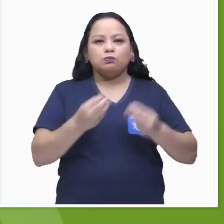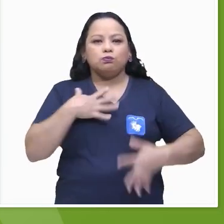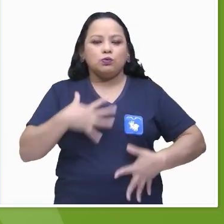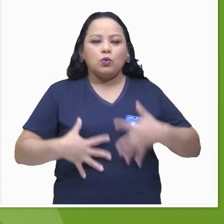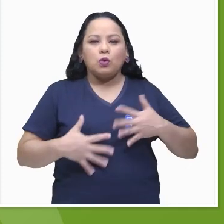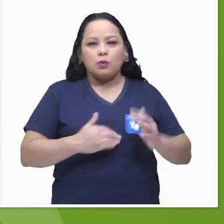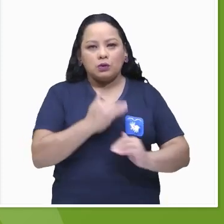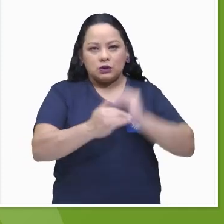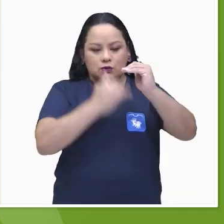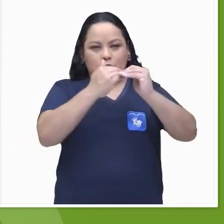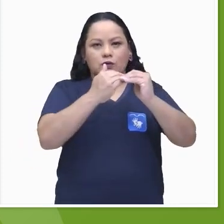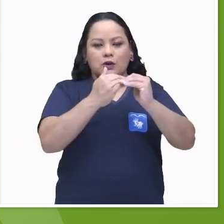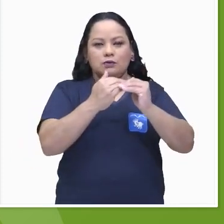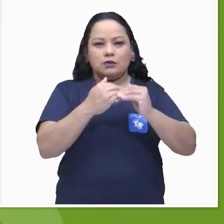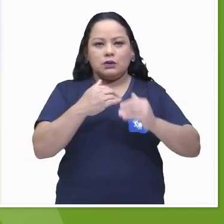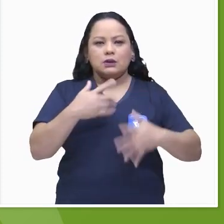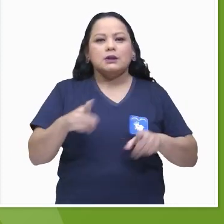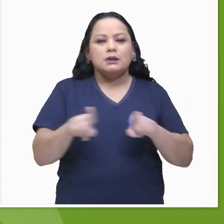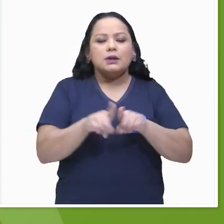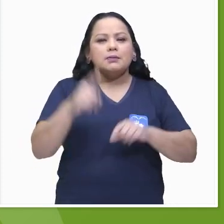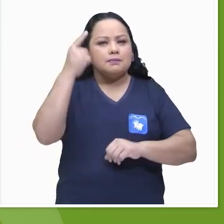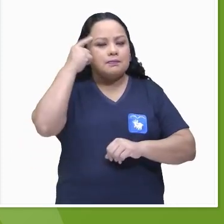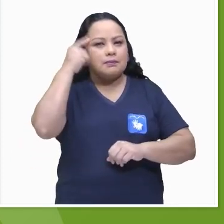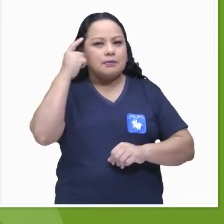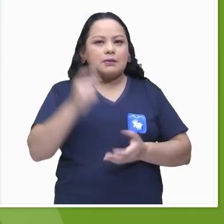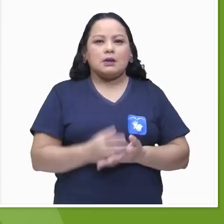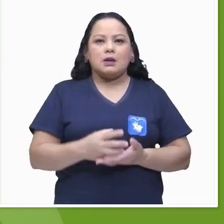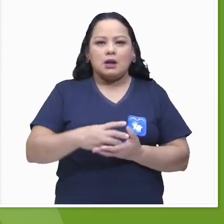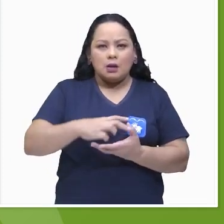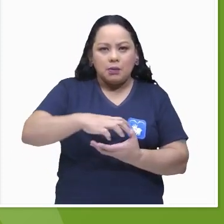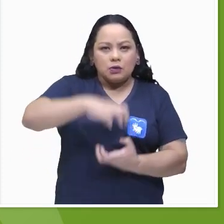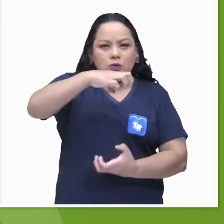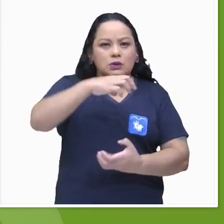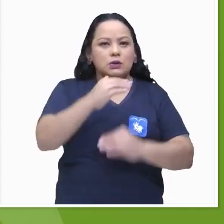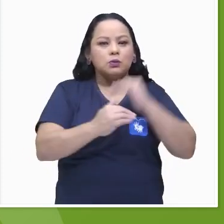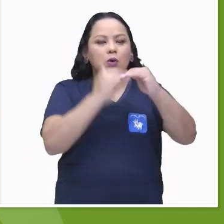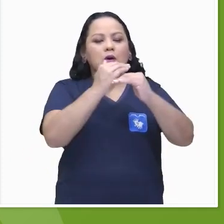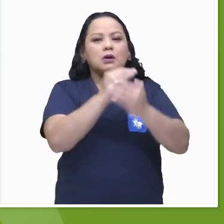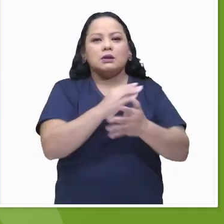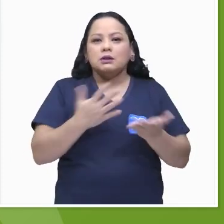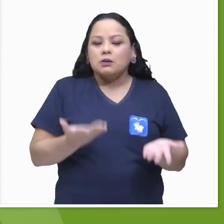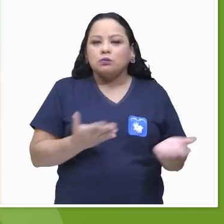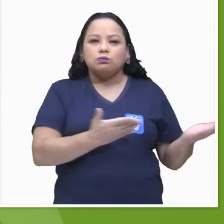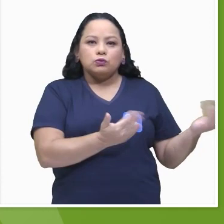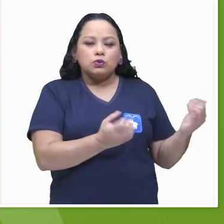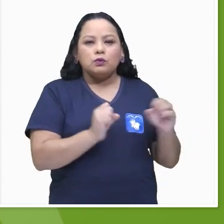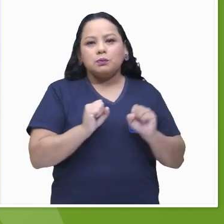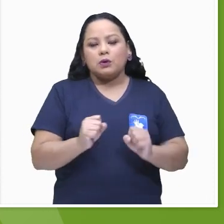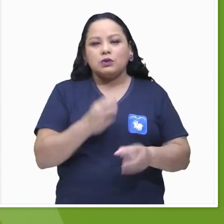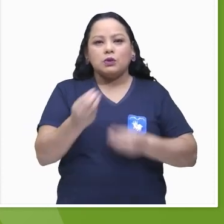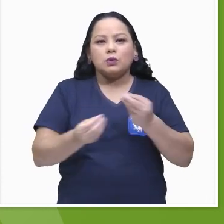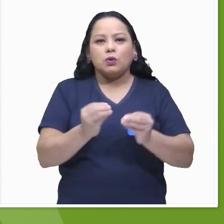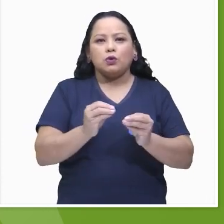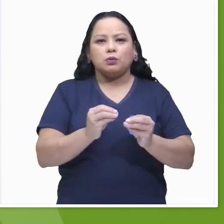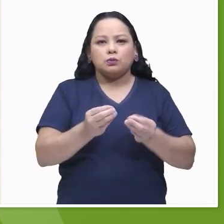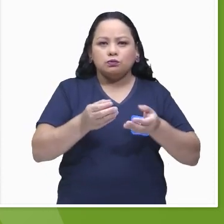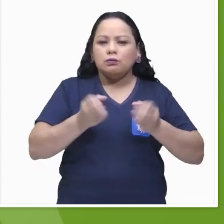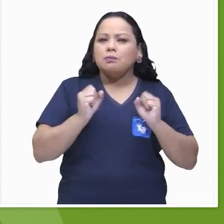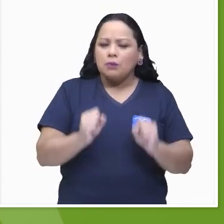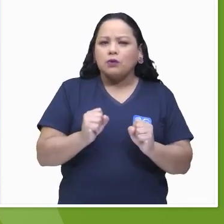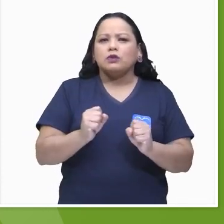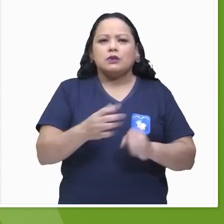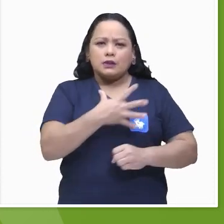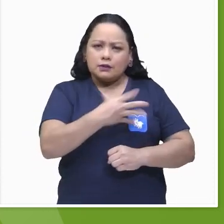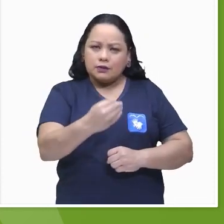desenvolve-se física e mentalmente, tornando-se maduro, e o adolescente fica capacitado para gerar filhos, né? Então, é o